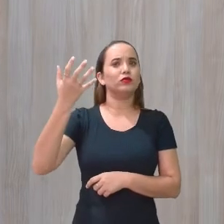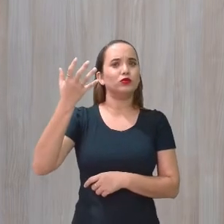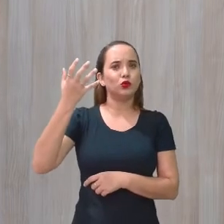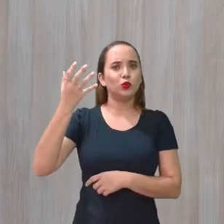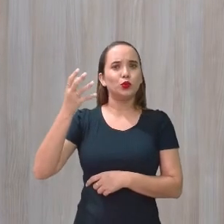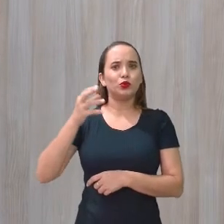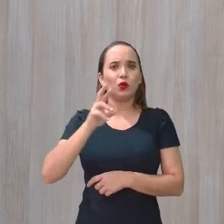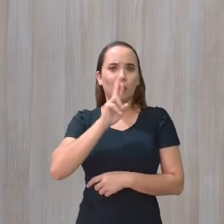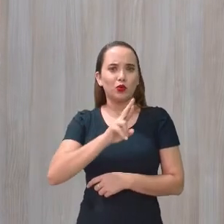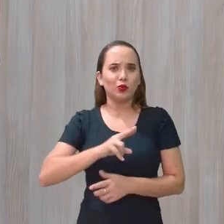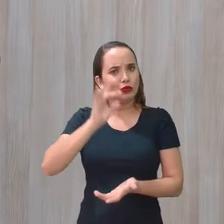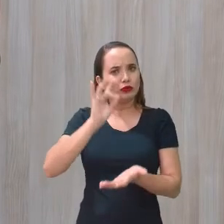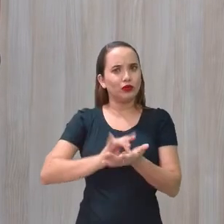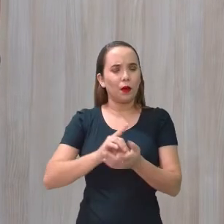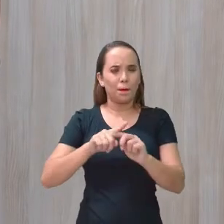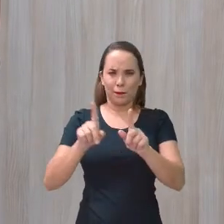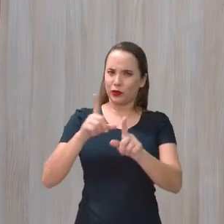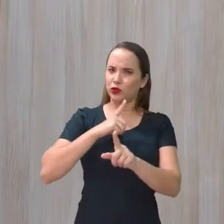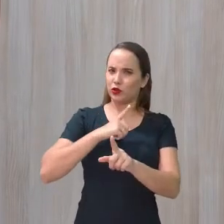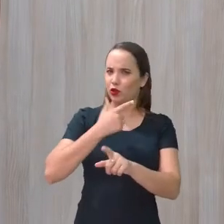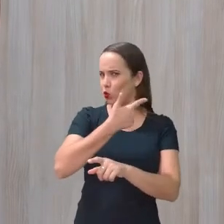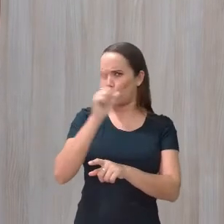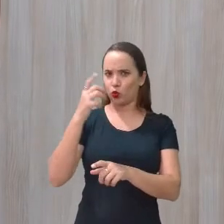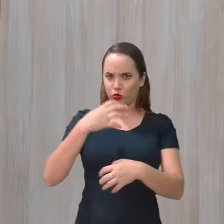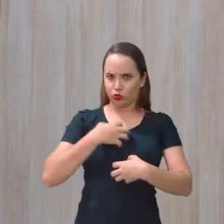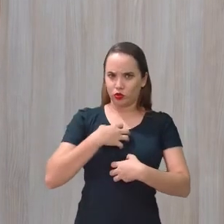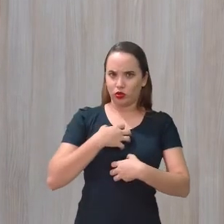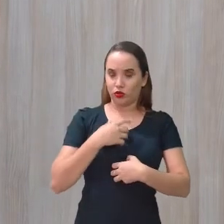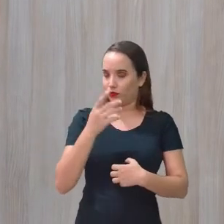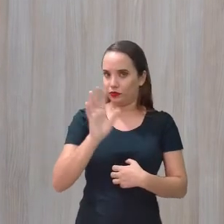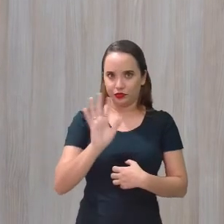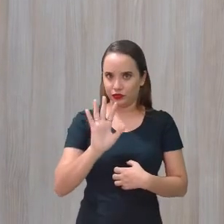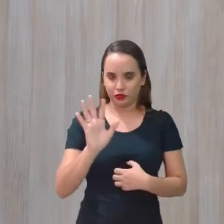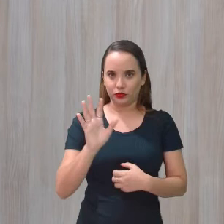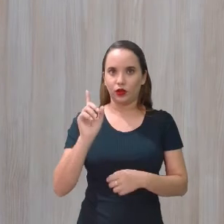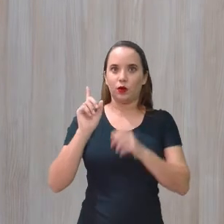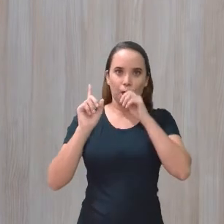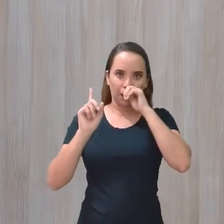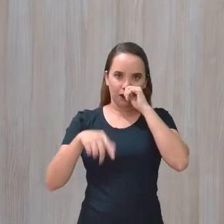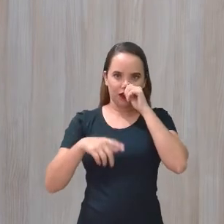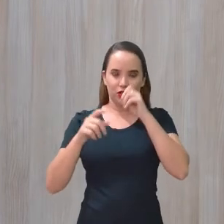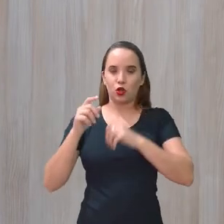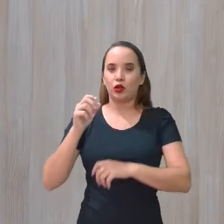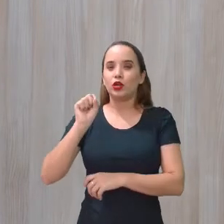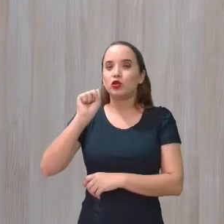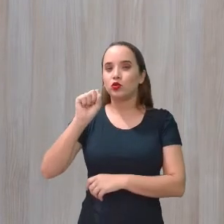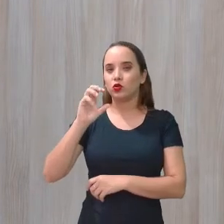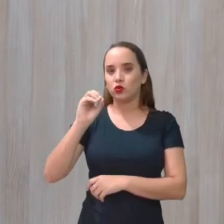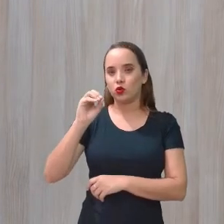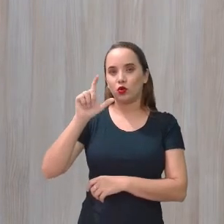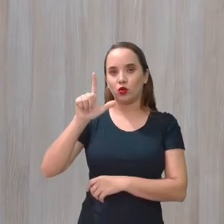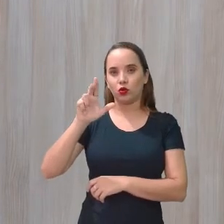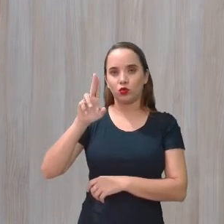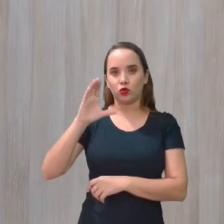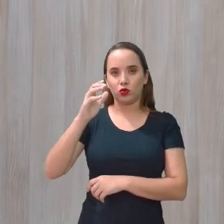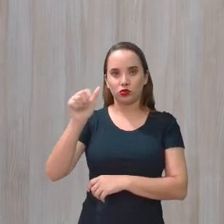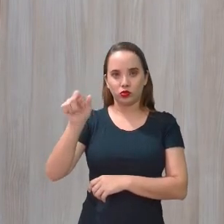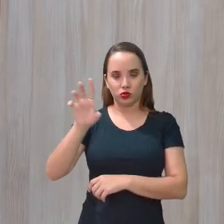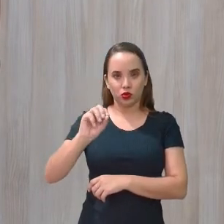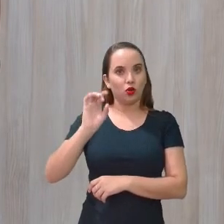outra solução para esse sistema de equações? Não. Solução de uma equação do primeiro grau é